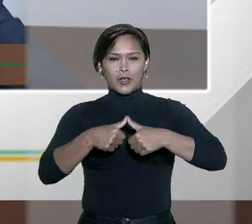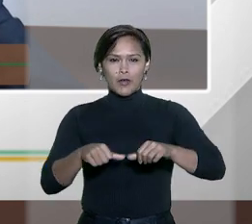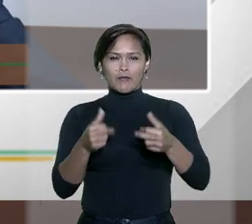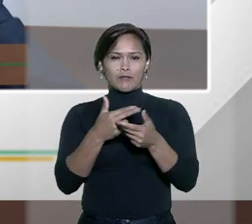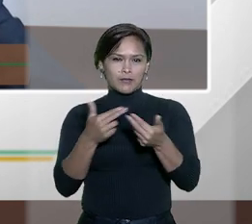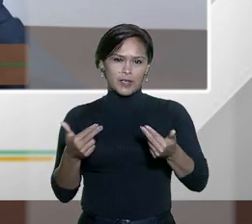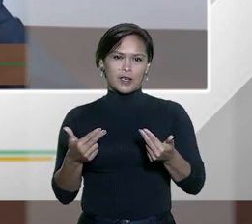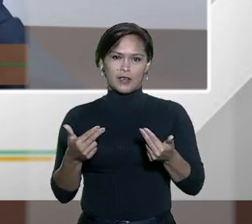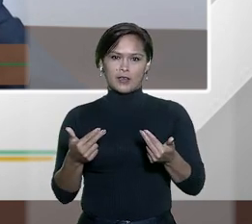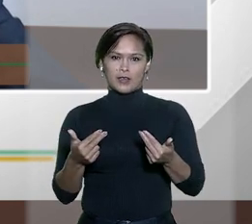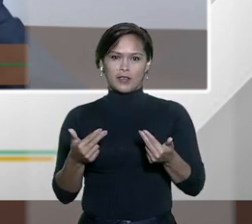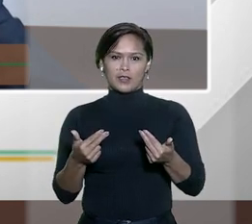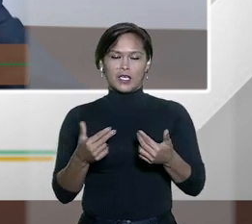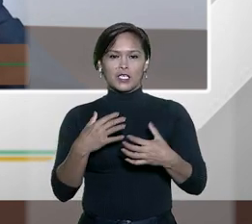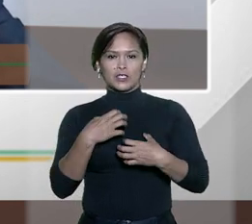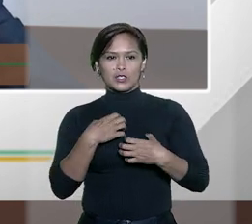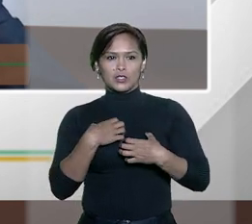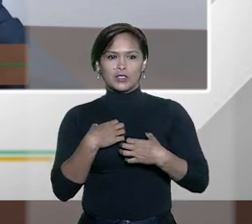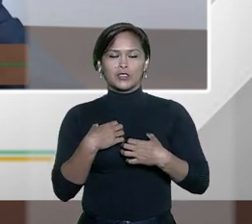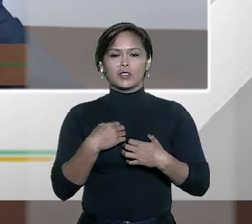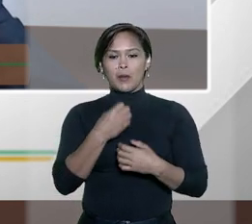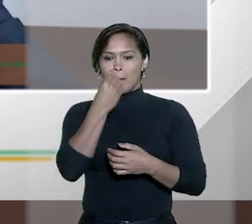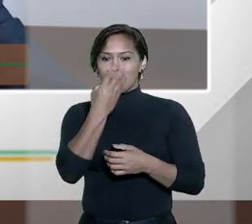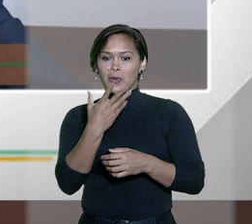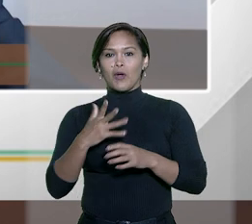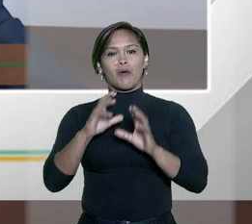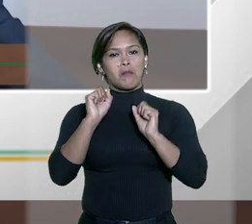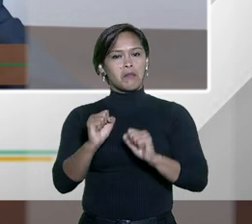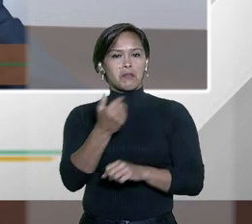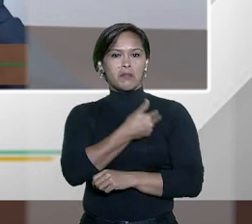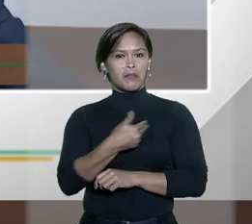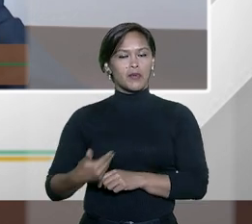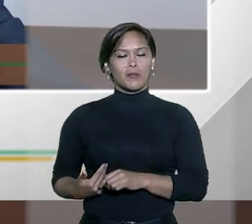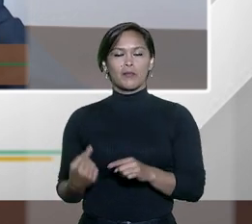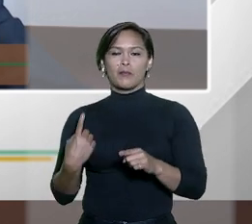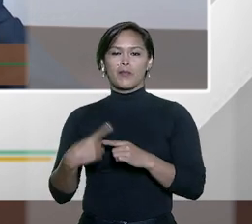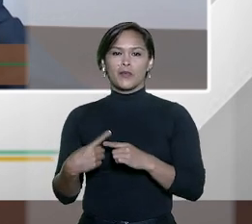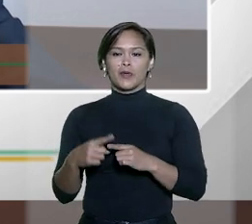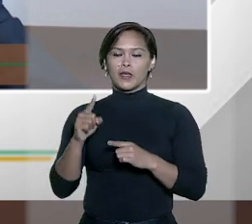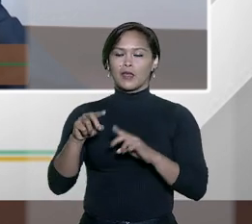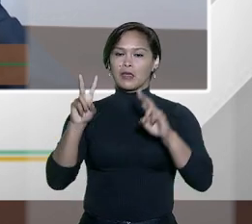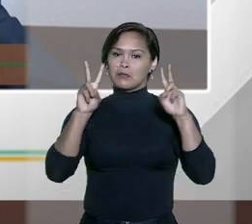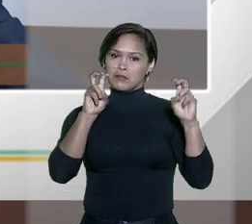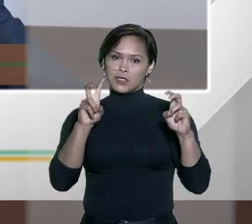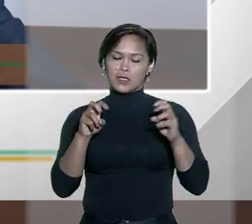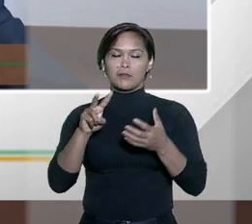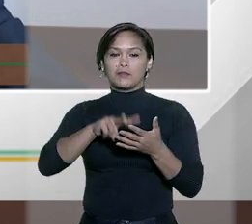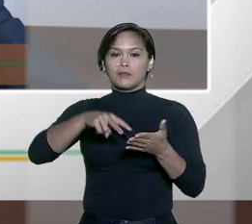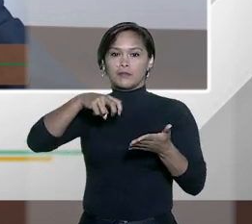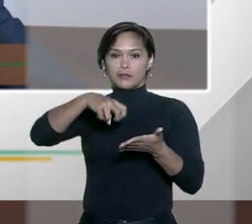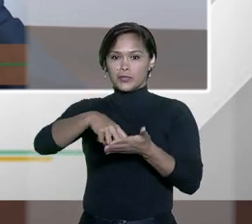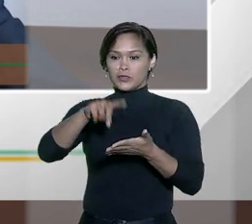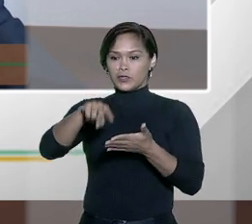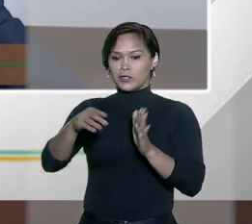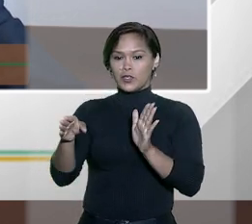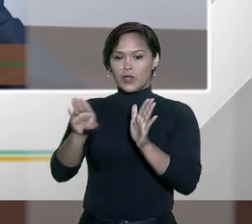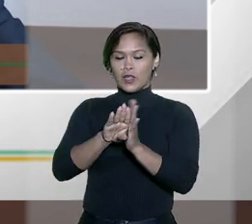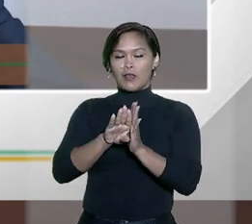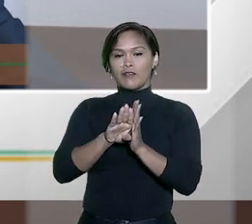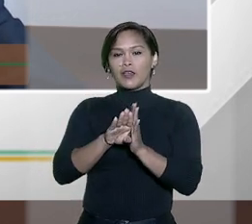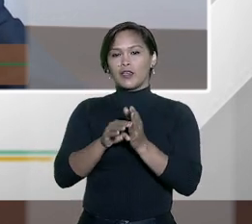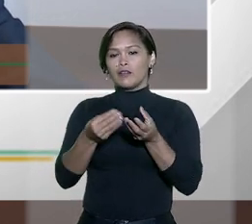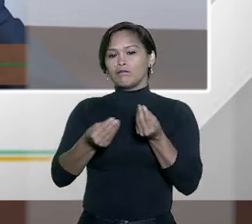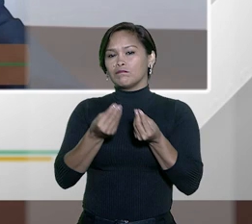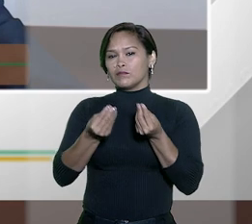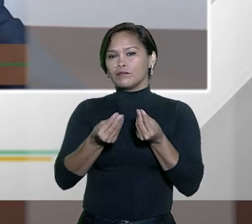algo aí, de certa forma, até conveniente para o poder público, né? Porque a, digamos assim, entre aspas, punição, ela vem na